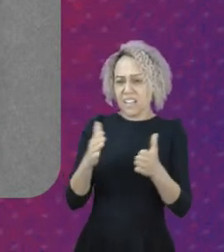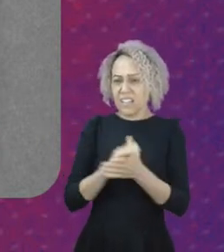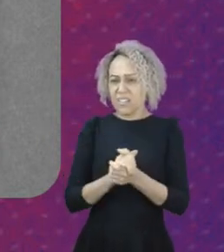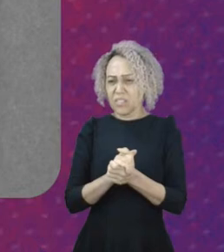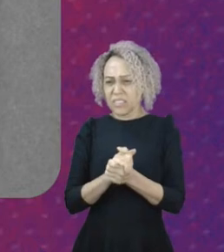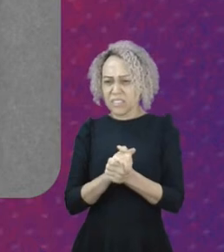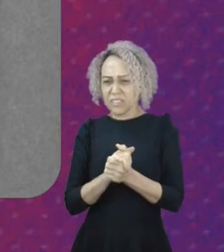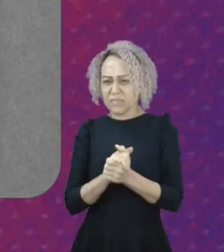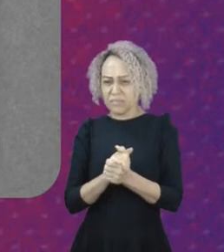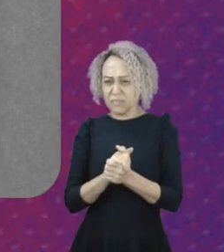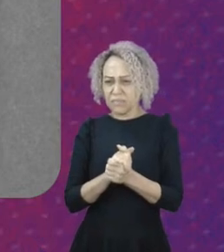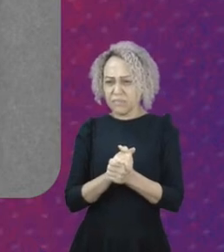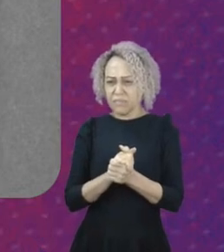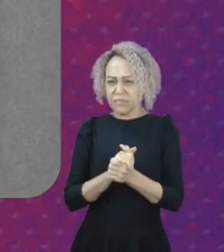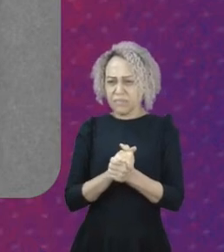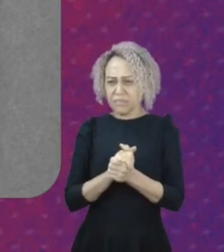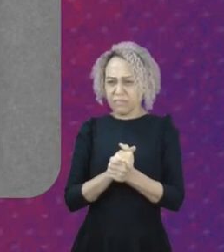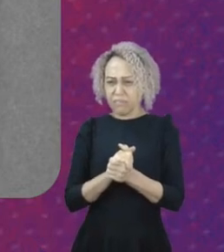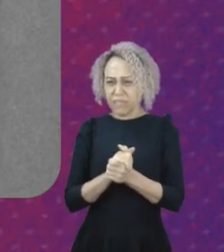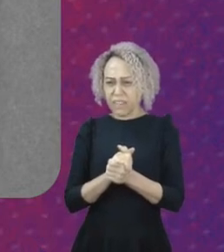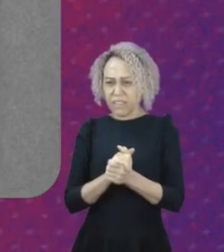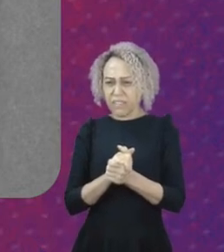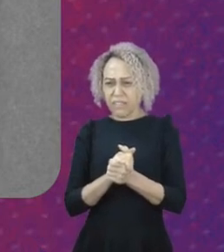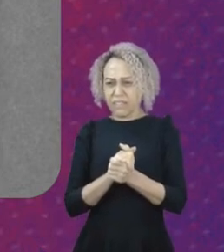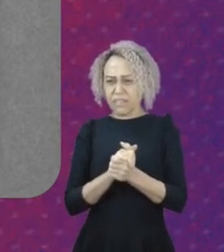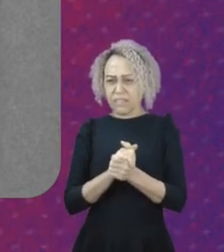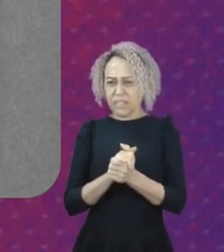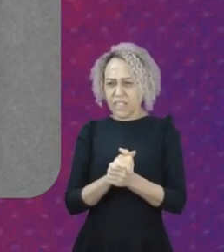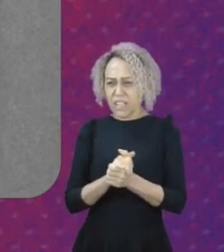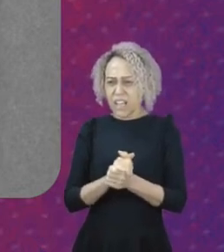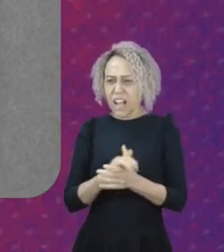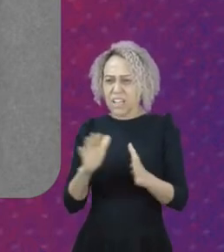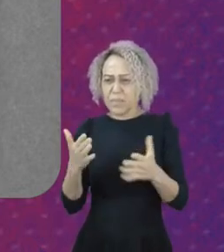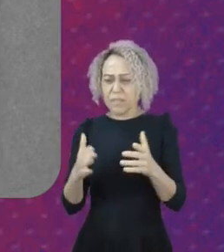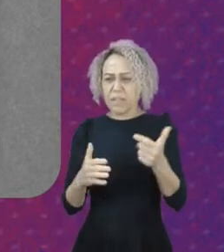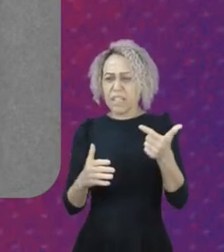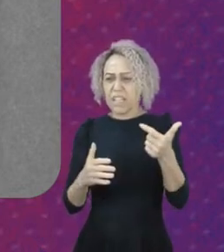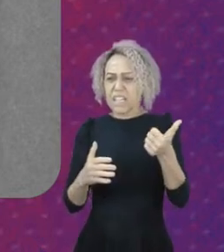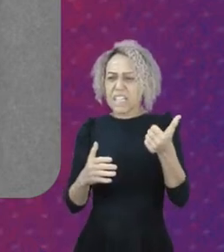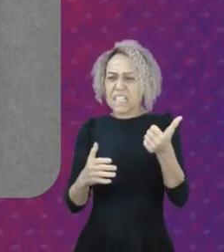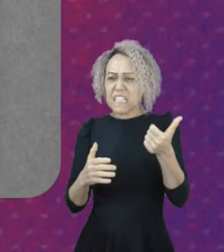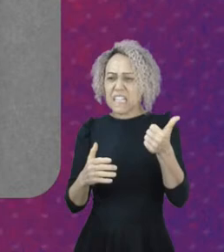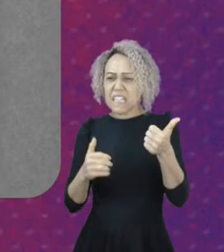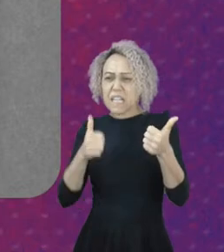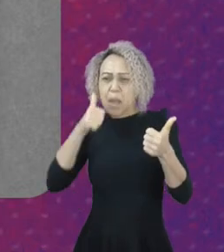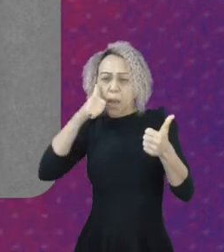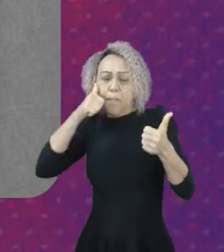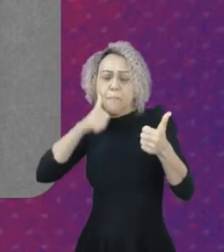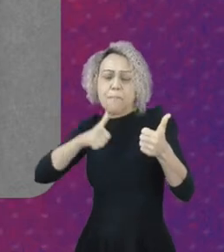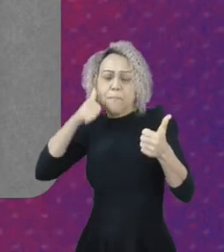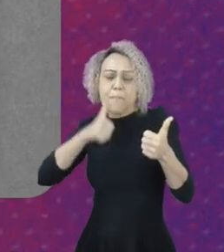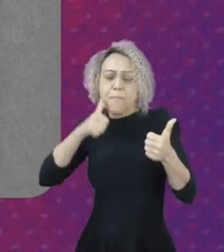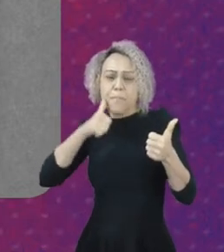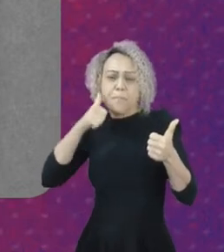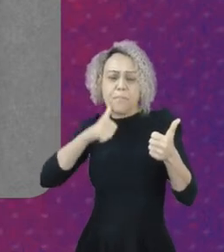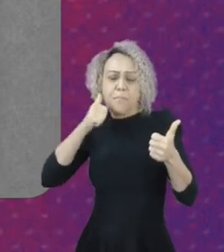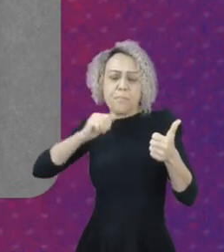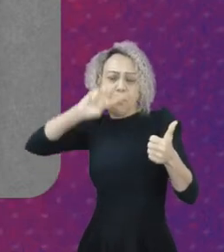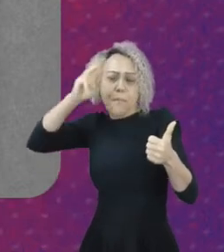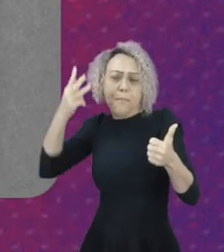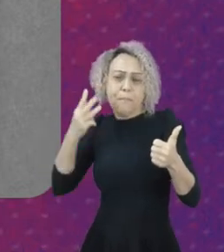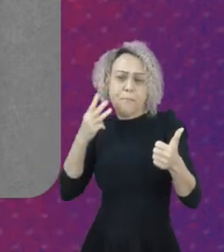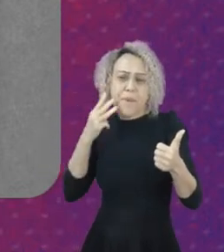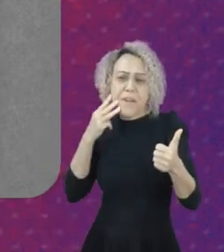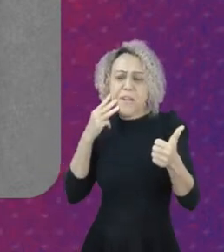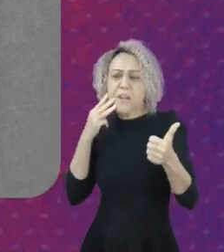para a realidade brasileira das mulheres periféricas, aquela frasezinha lá embaixo vai dizer: no Brasil, entre as garotas de 15 a 17